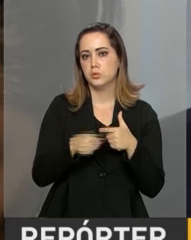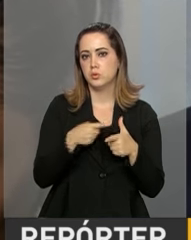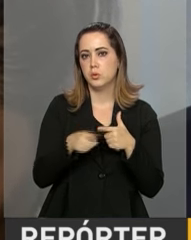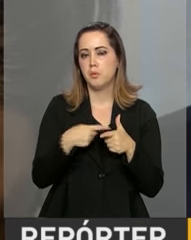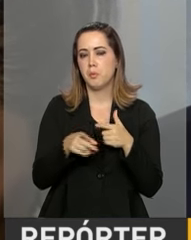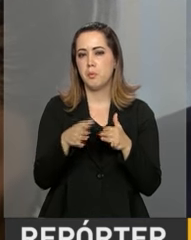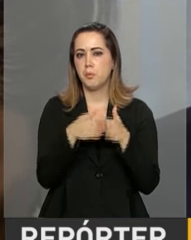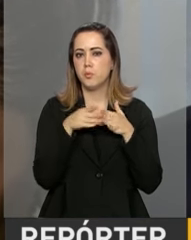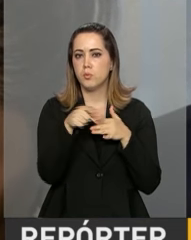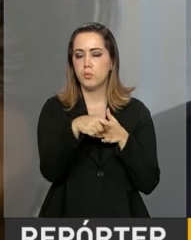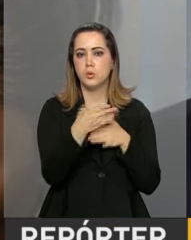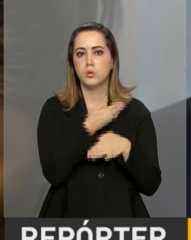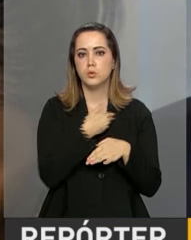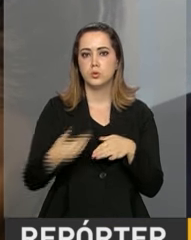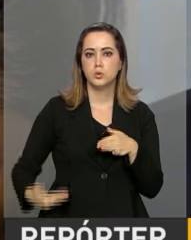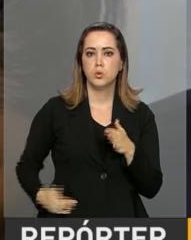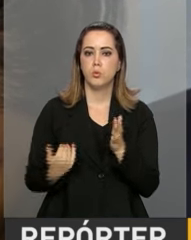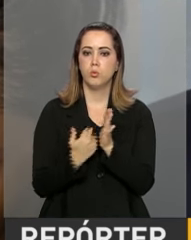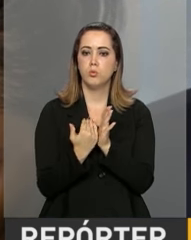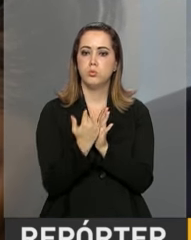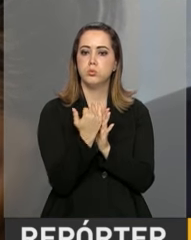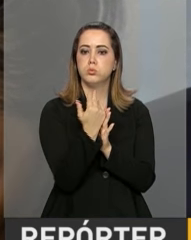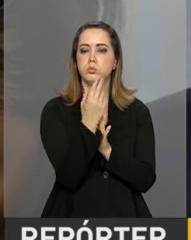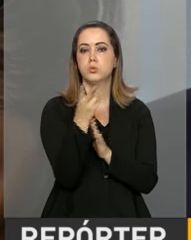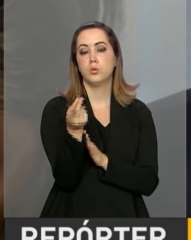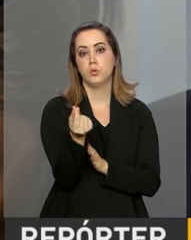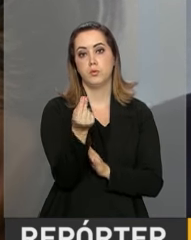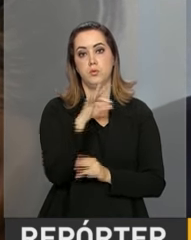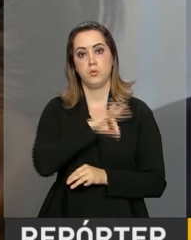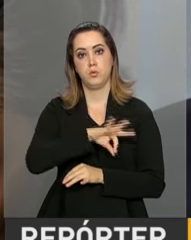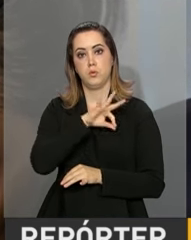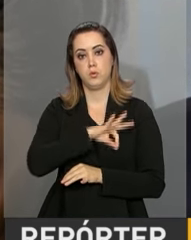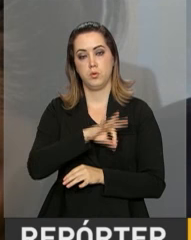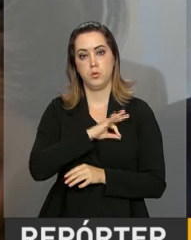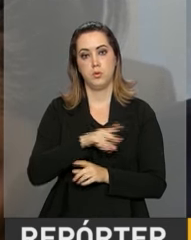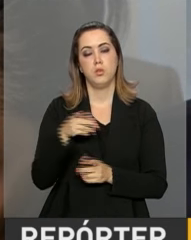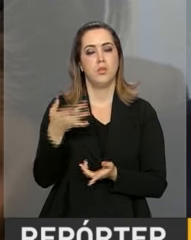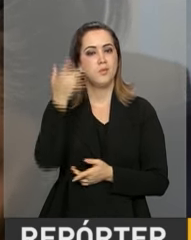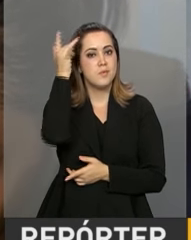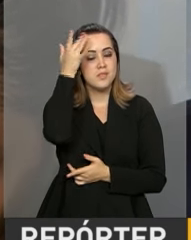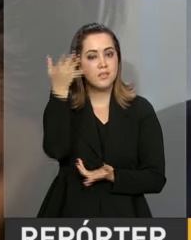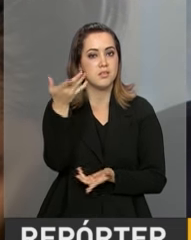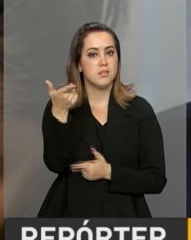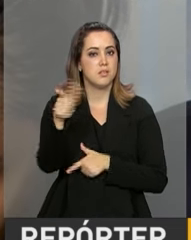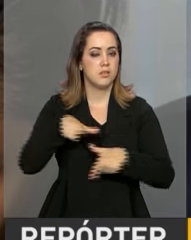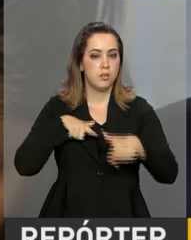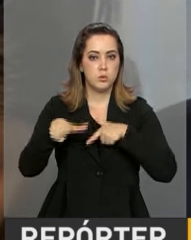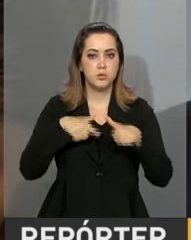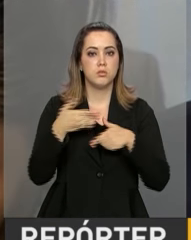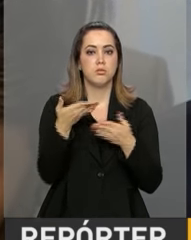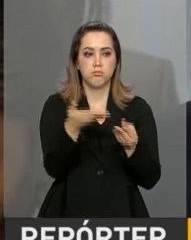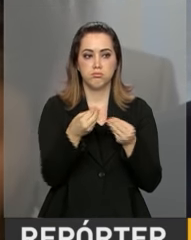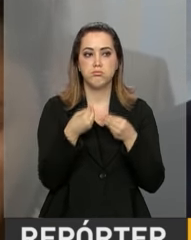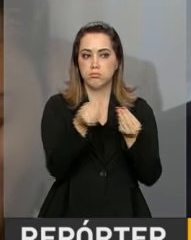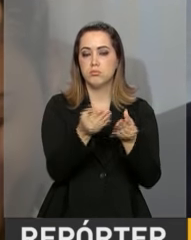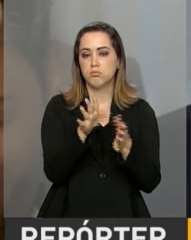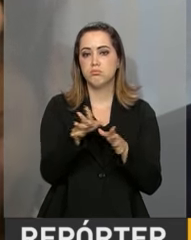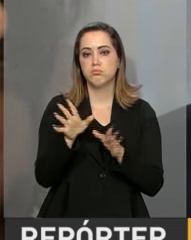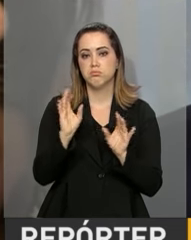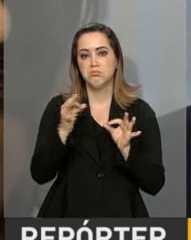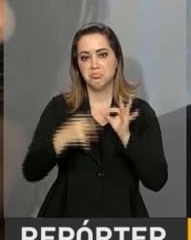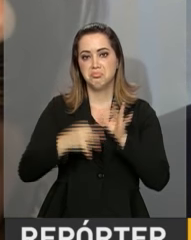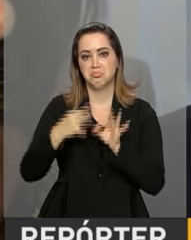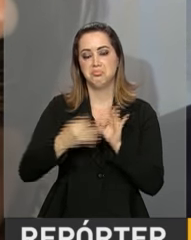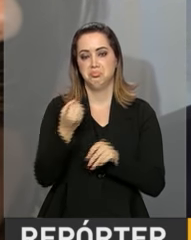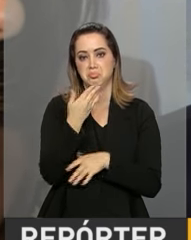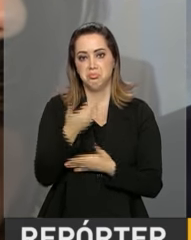de aumento de salários para funcionários, simplesmente para facilitar o trabalho dos próprios governadores. Eu achei justo e